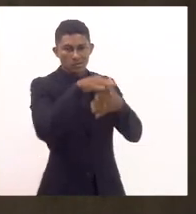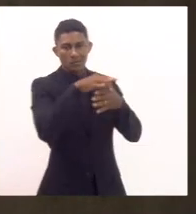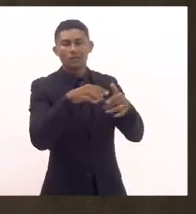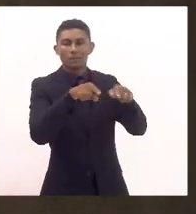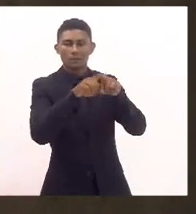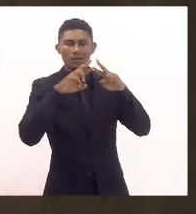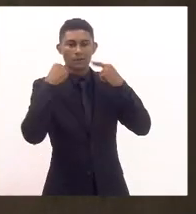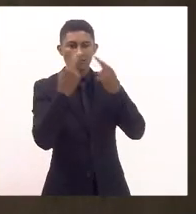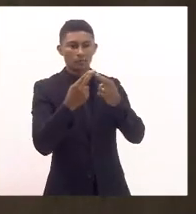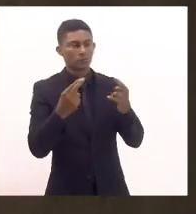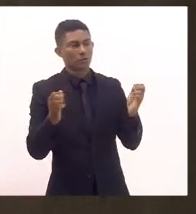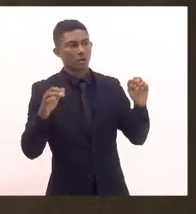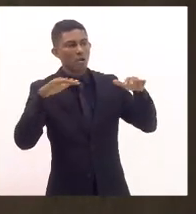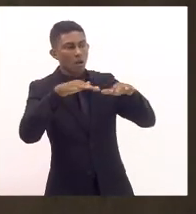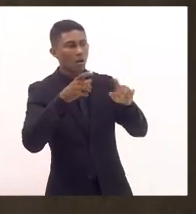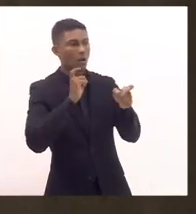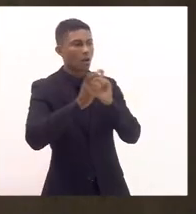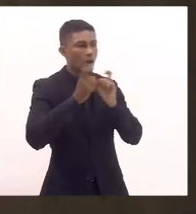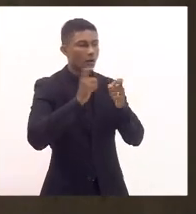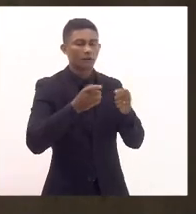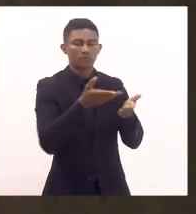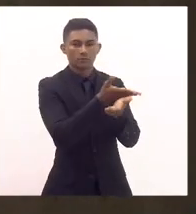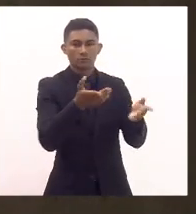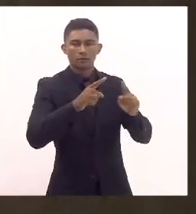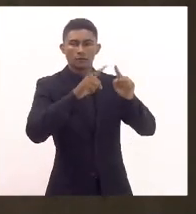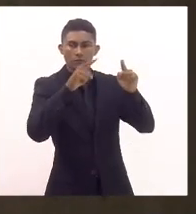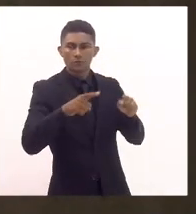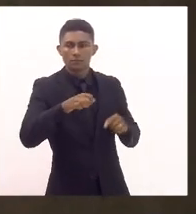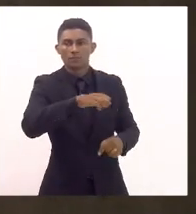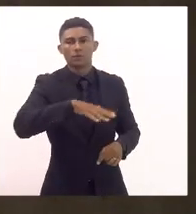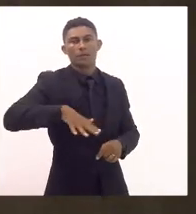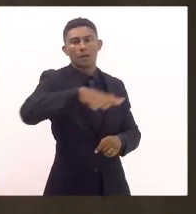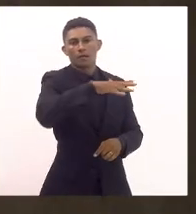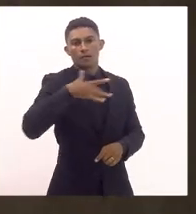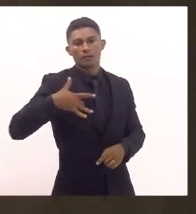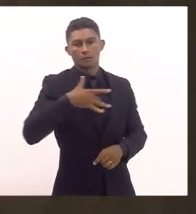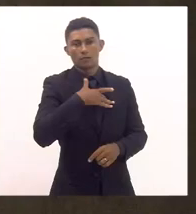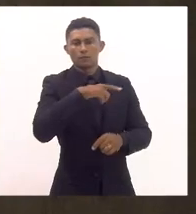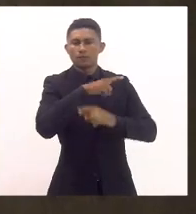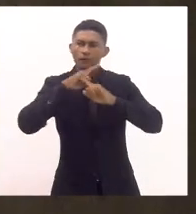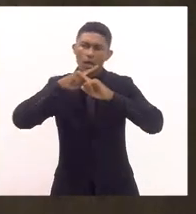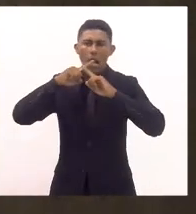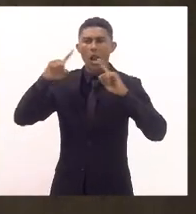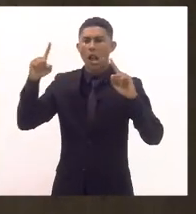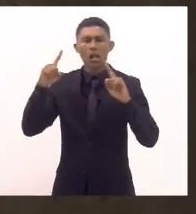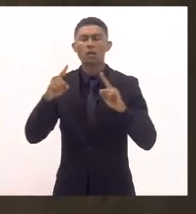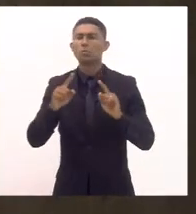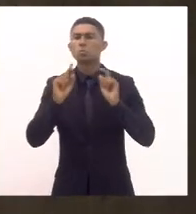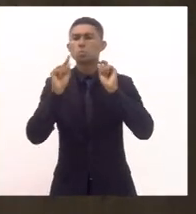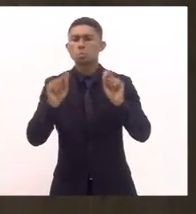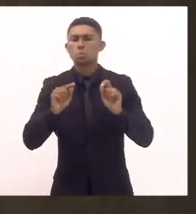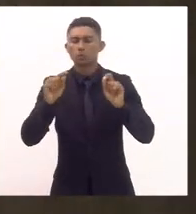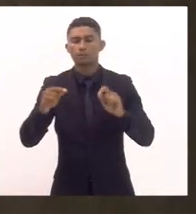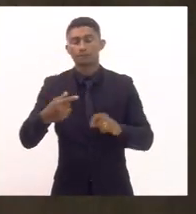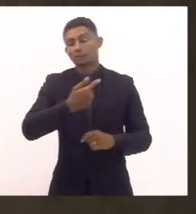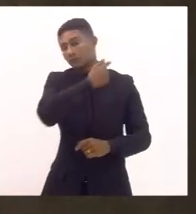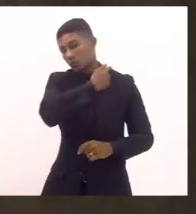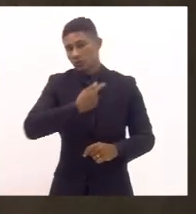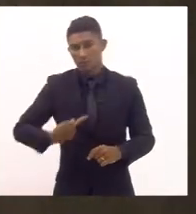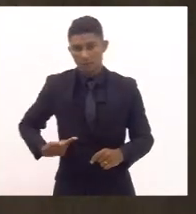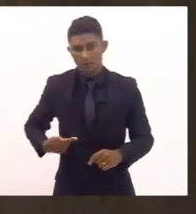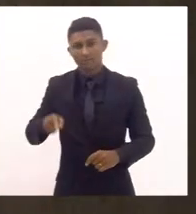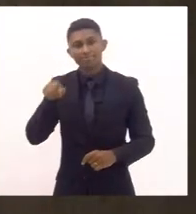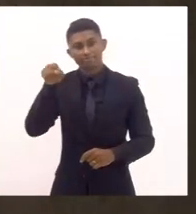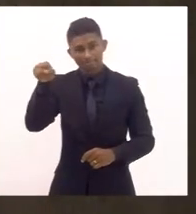os trabalhadores da área da saúde reclamavam presidente que o governo não estava